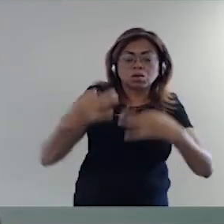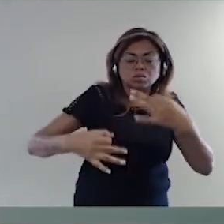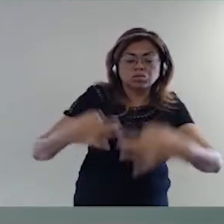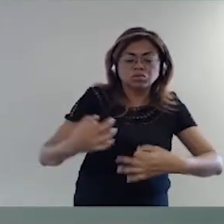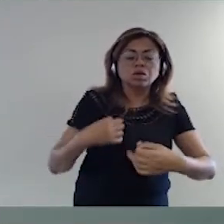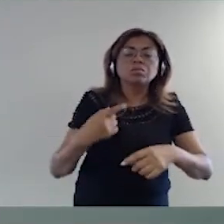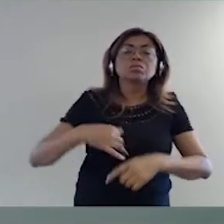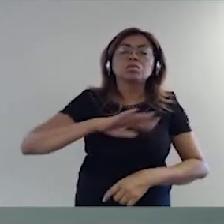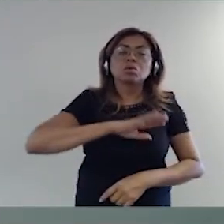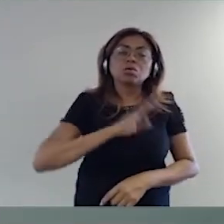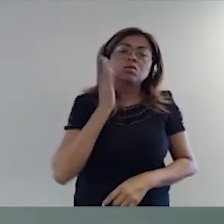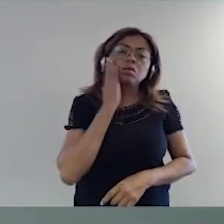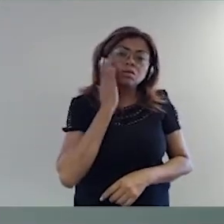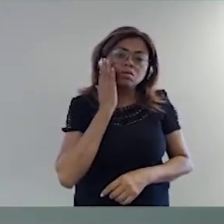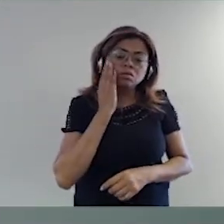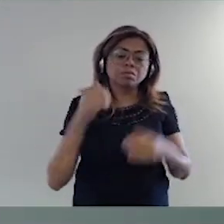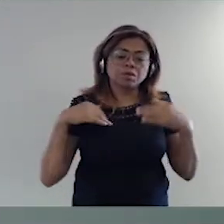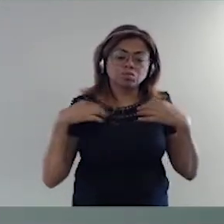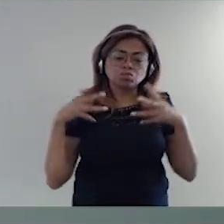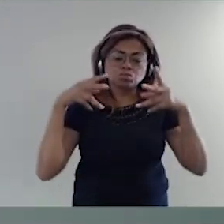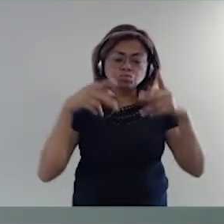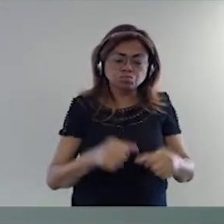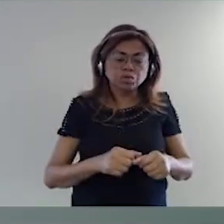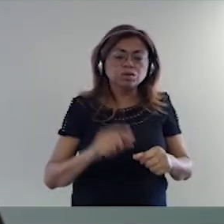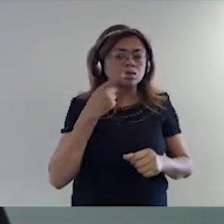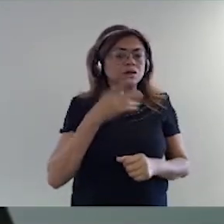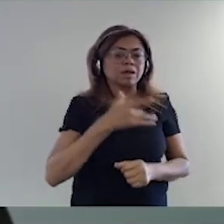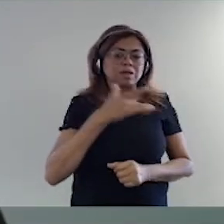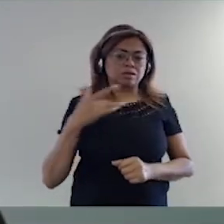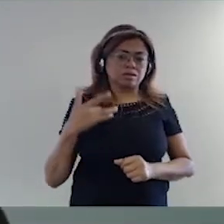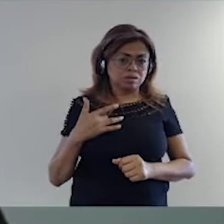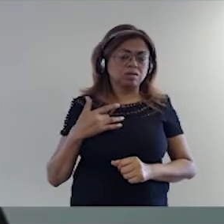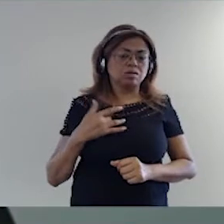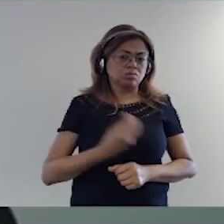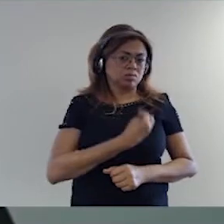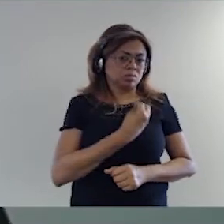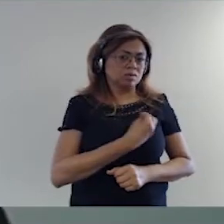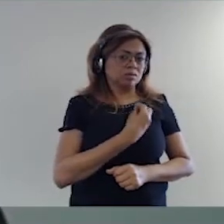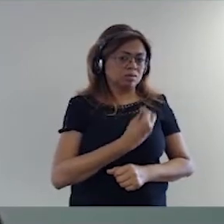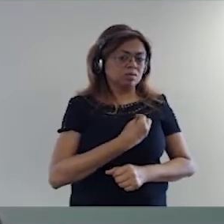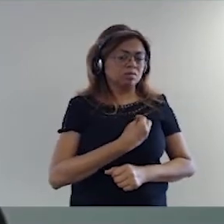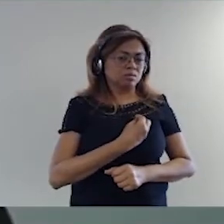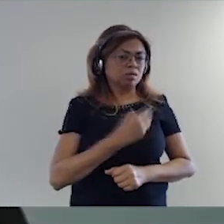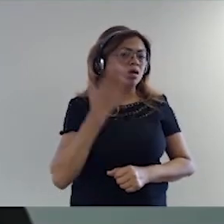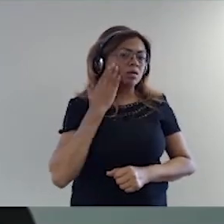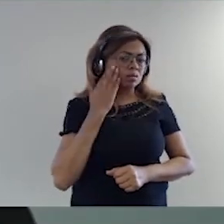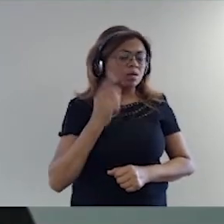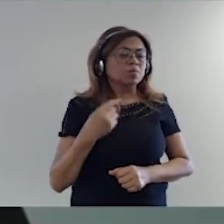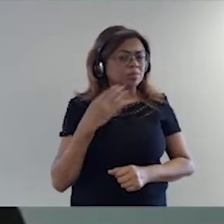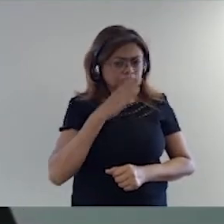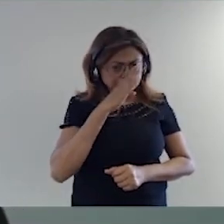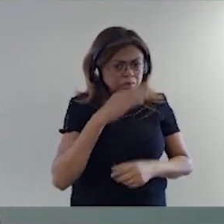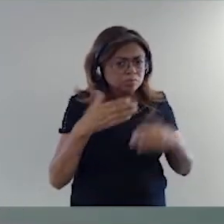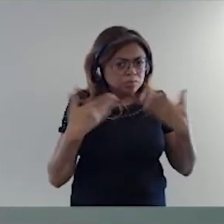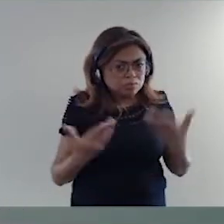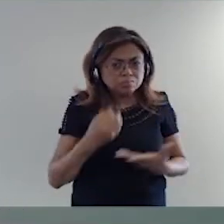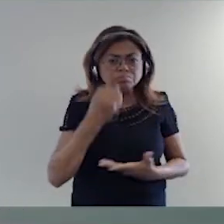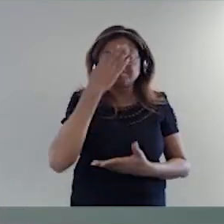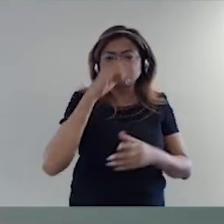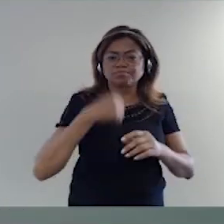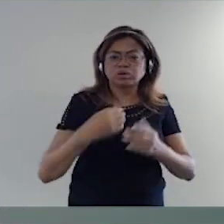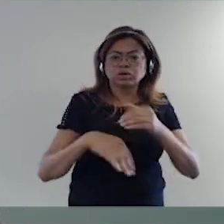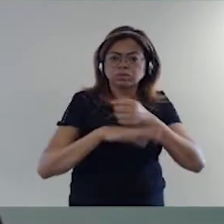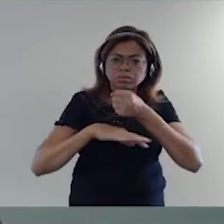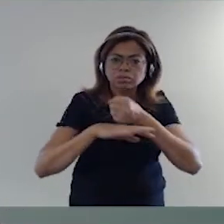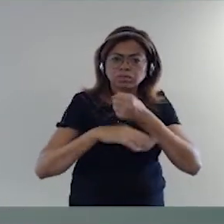nós reconheçamos que a saúde e a vida são prioridades